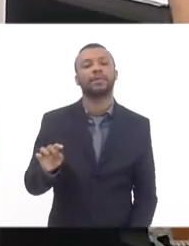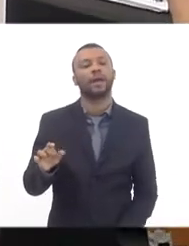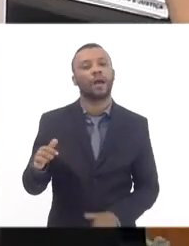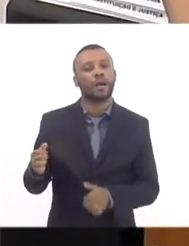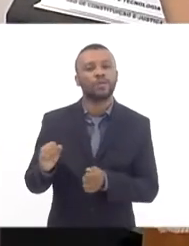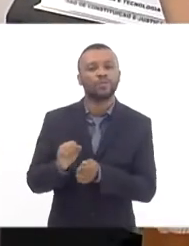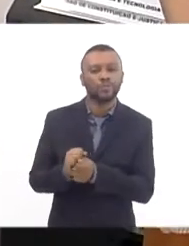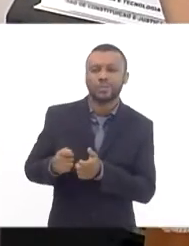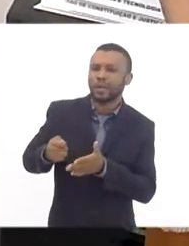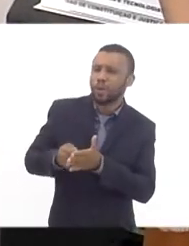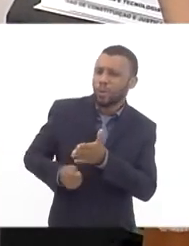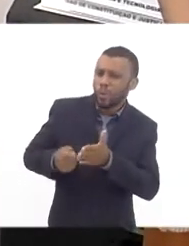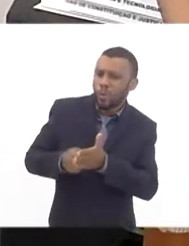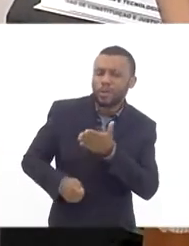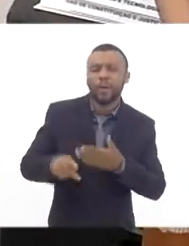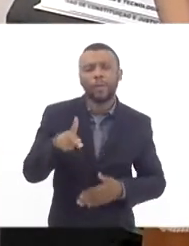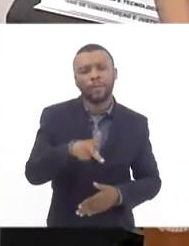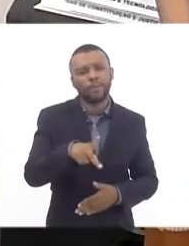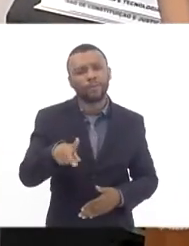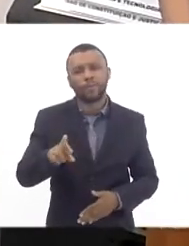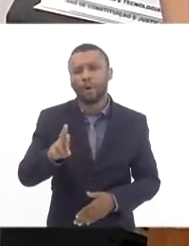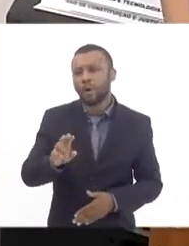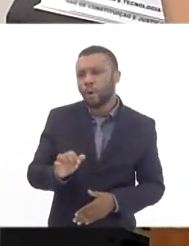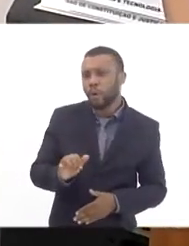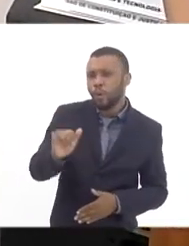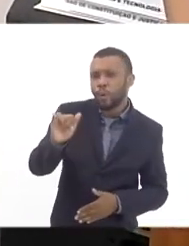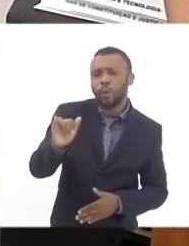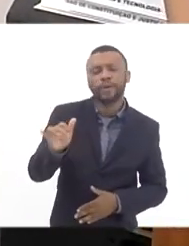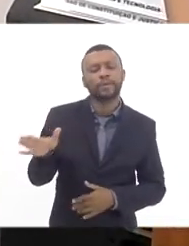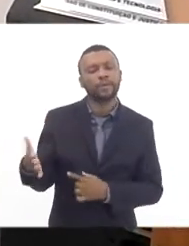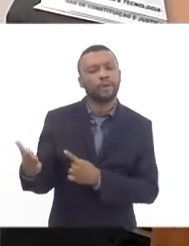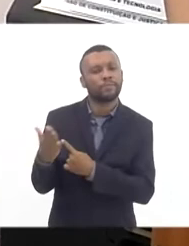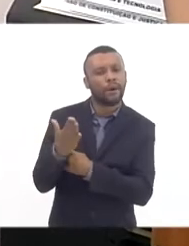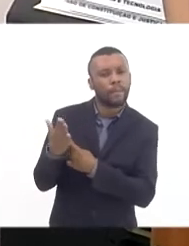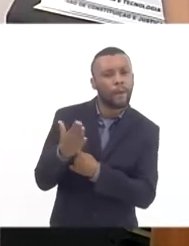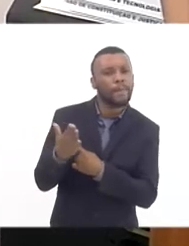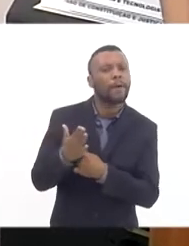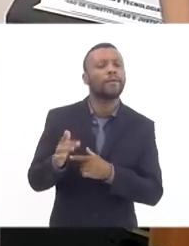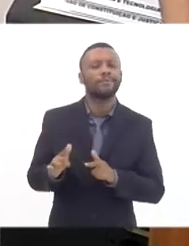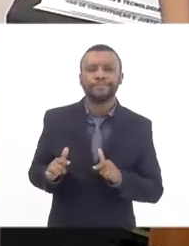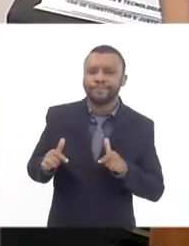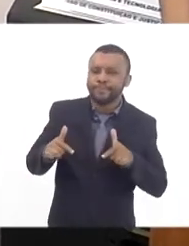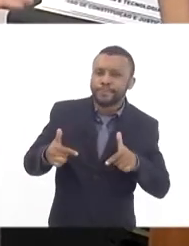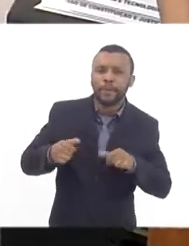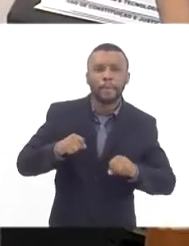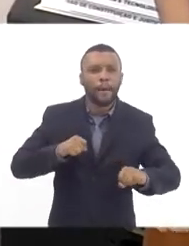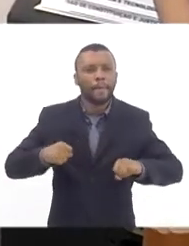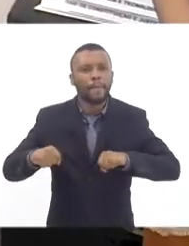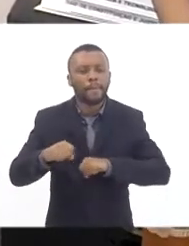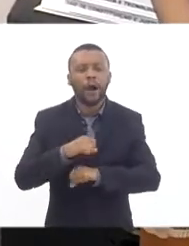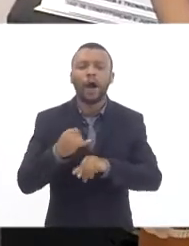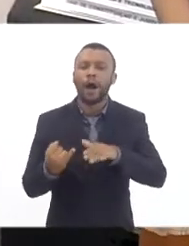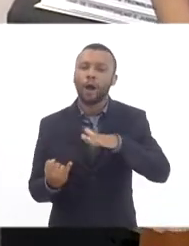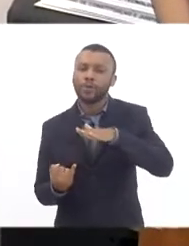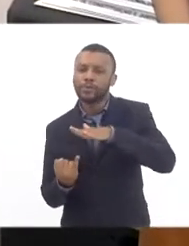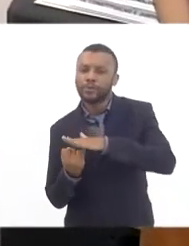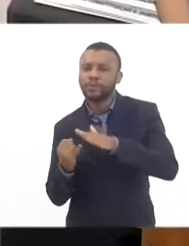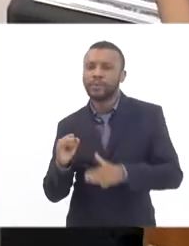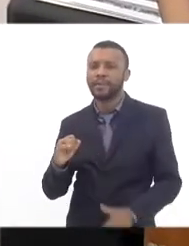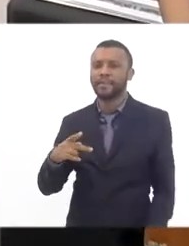professor Rui, que está sempre nos auxiliando aí nas nossas batalhas, ao IFAM, todas